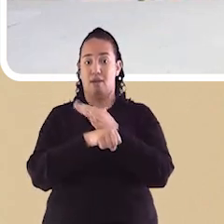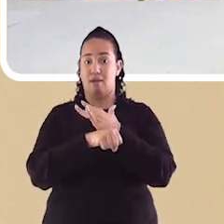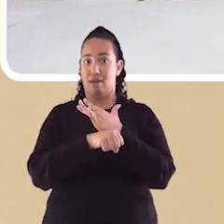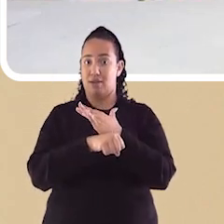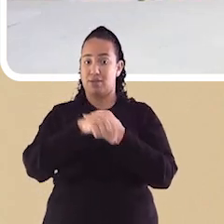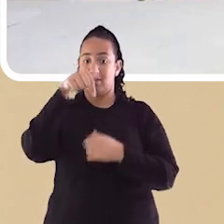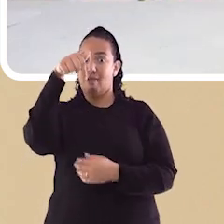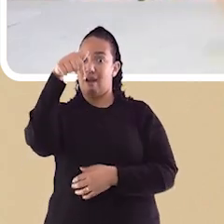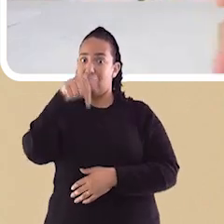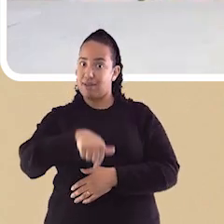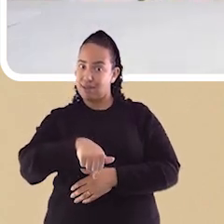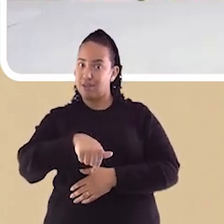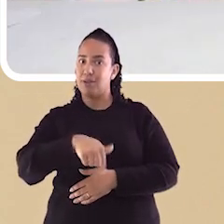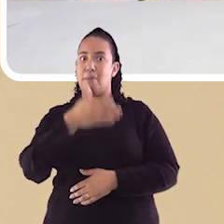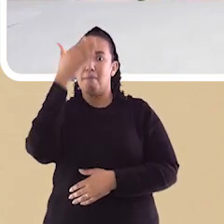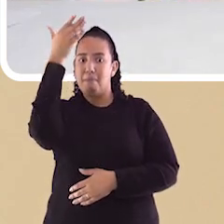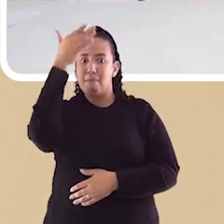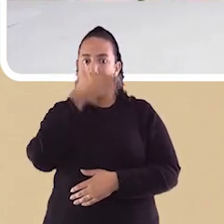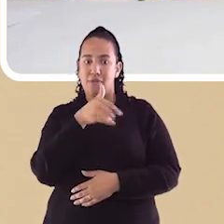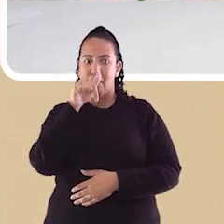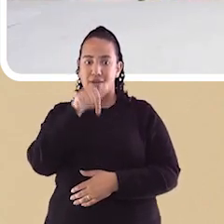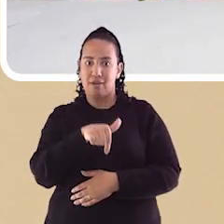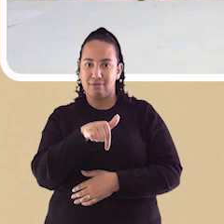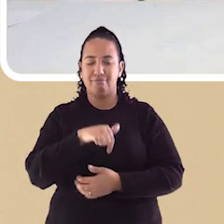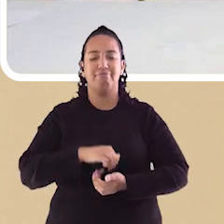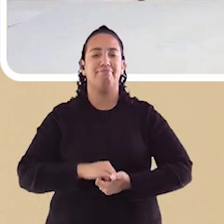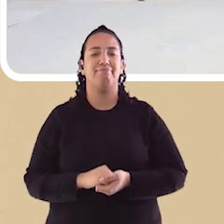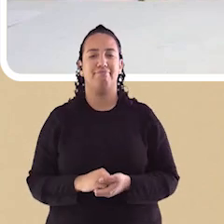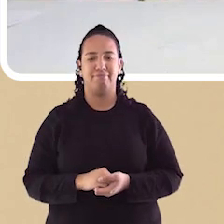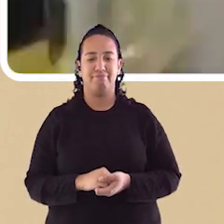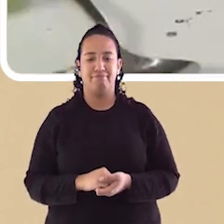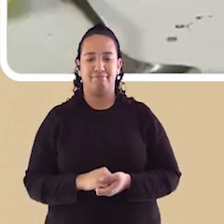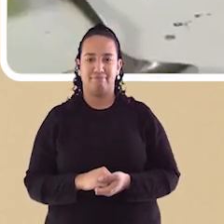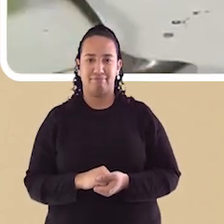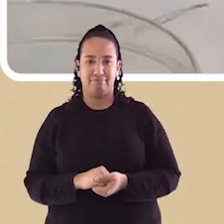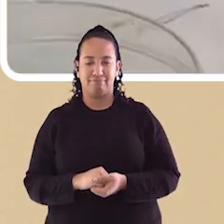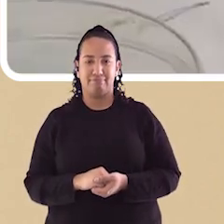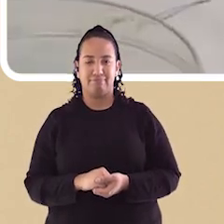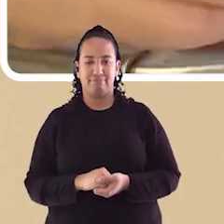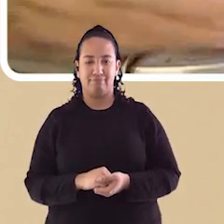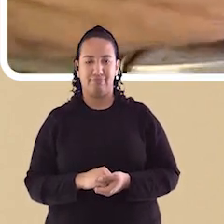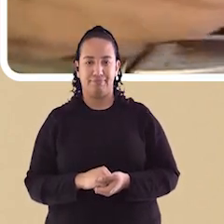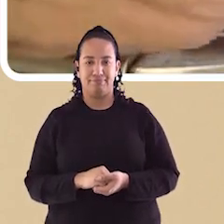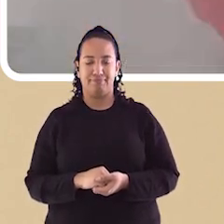ácida caseira aqui, na sua frente, dentro desse pote.